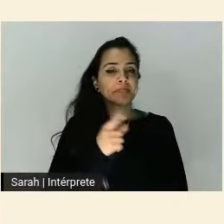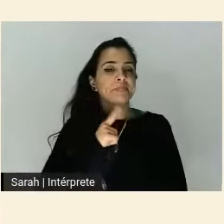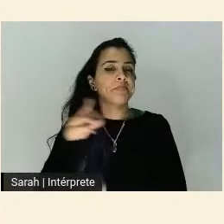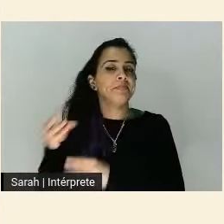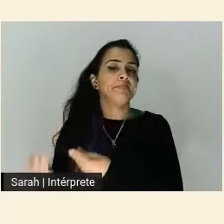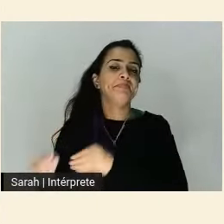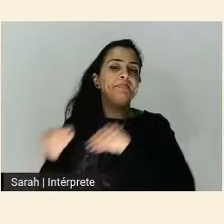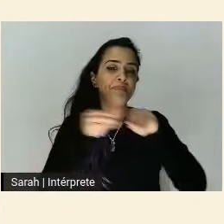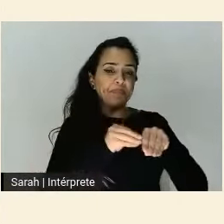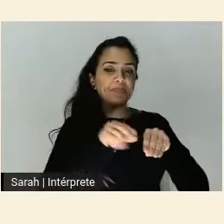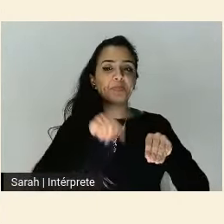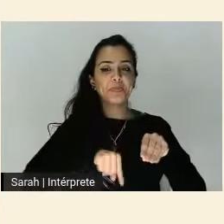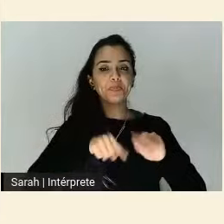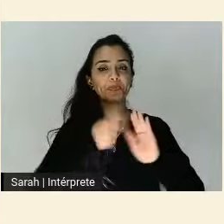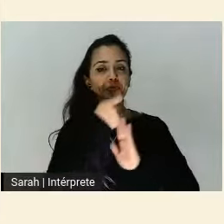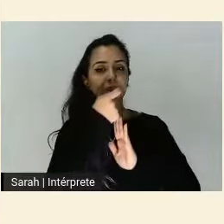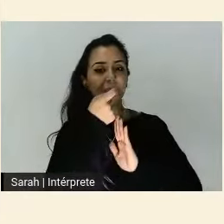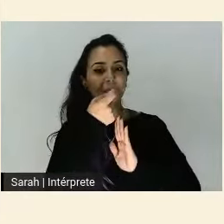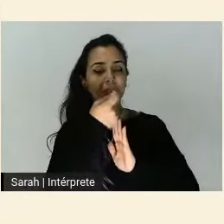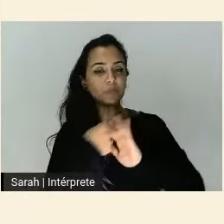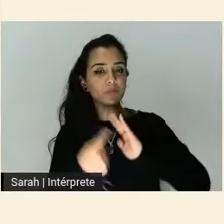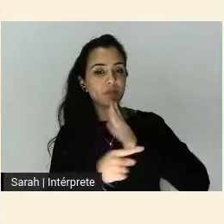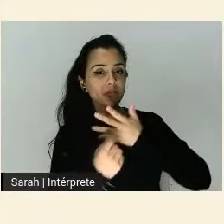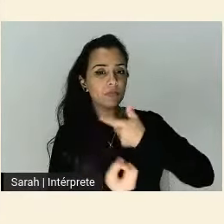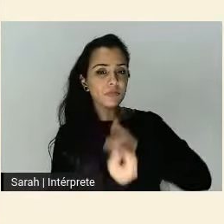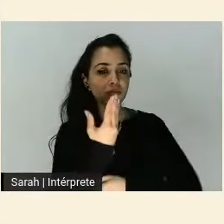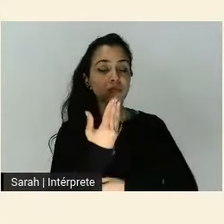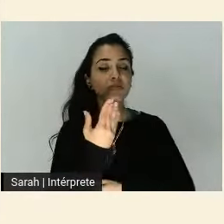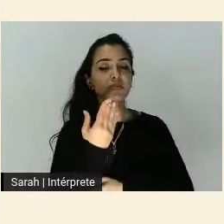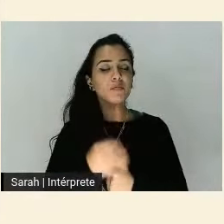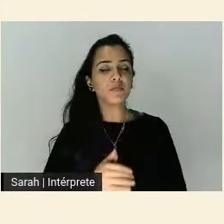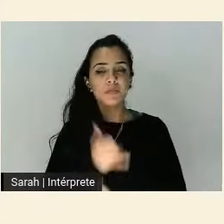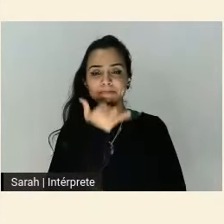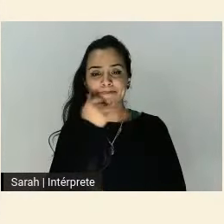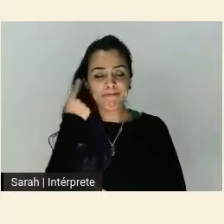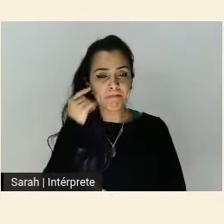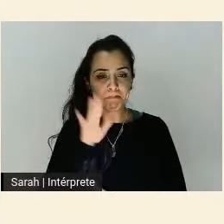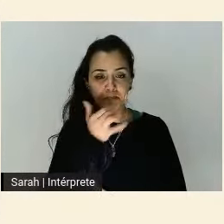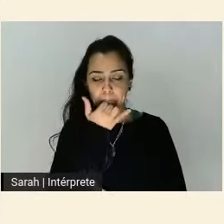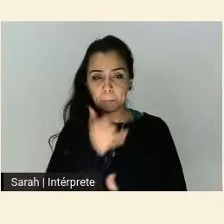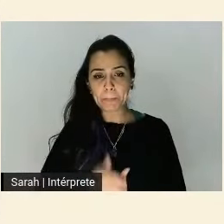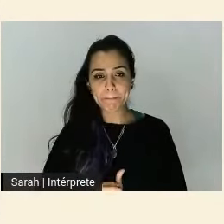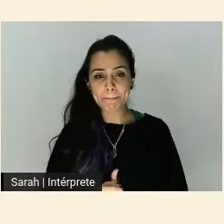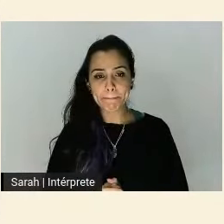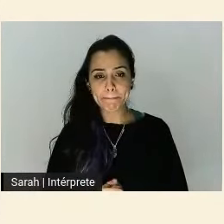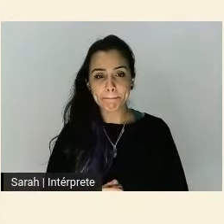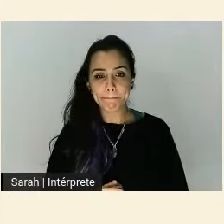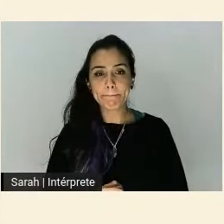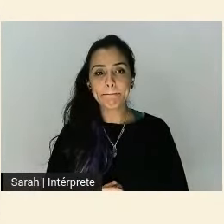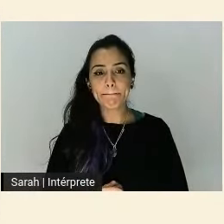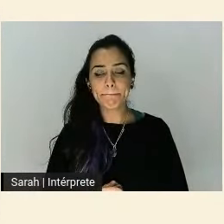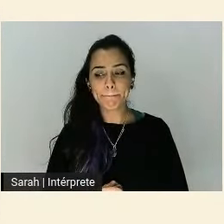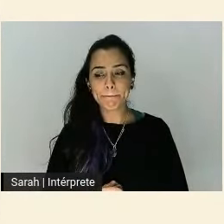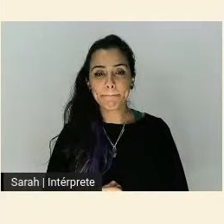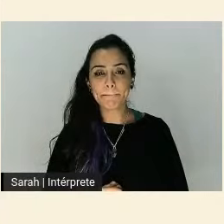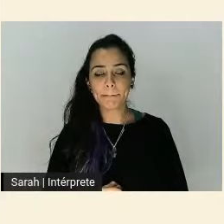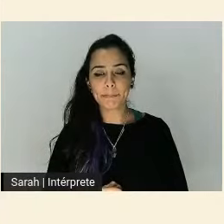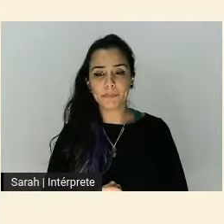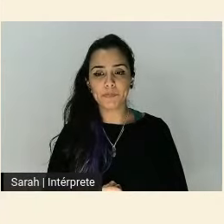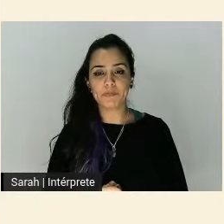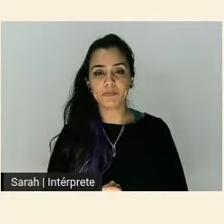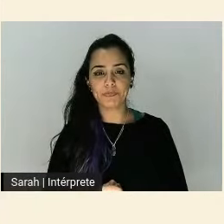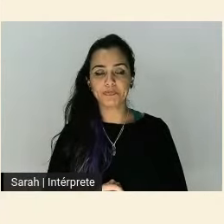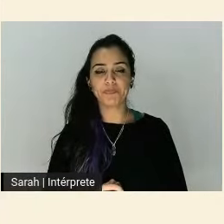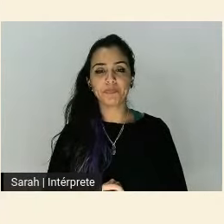Diferentemente do autor de Macunaíma, Bopp descobriu os escritores nativos antes da Amazônia